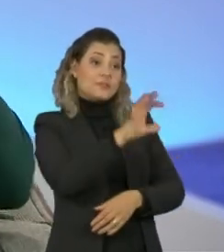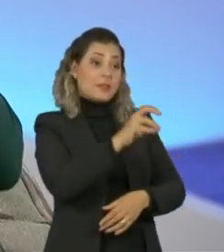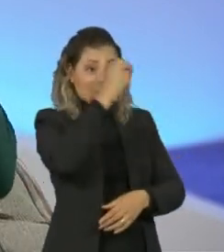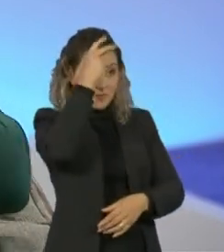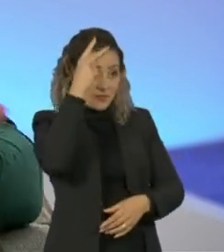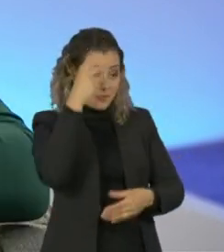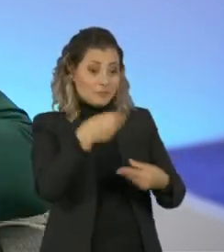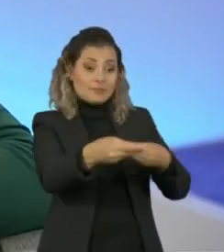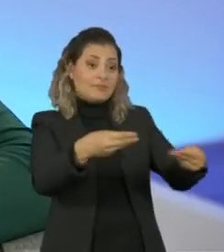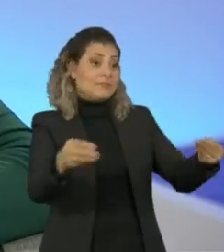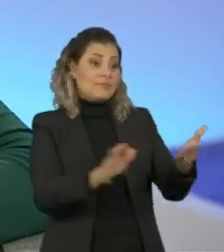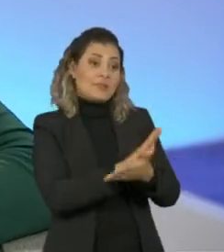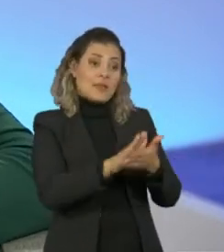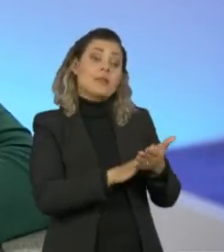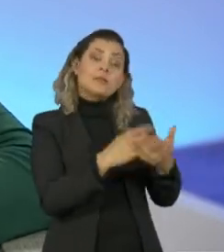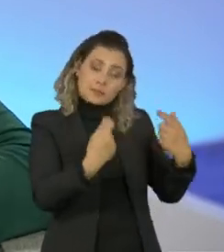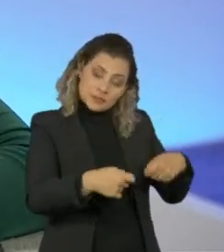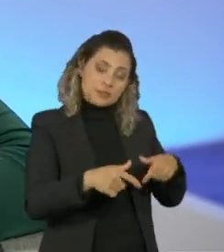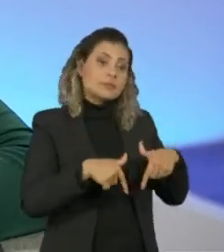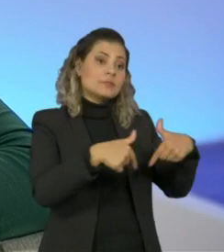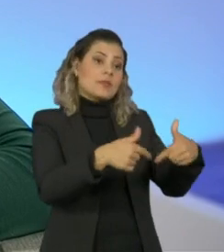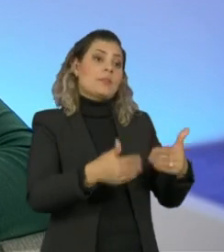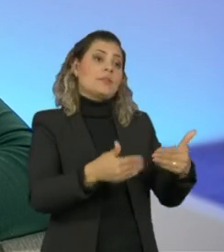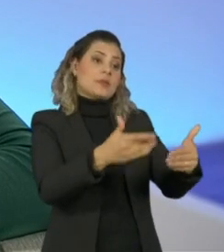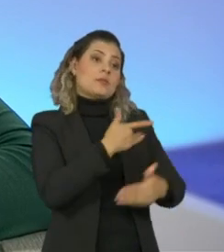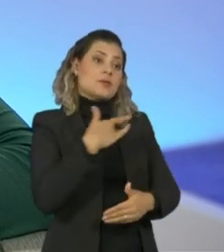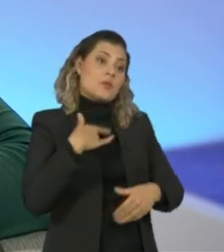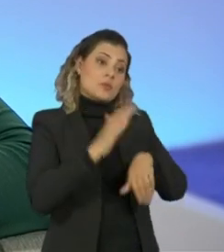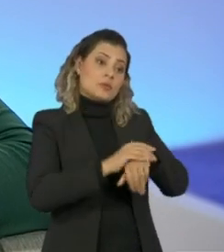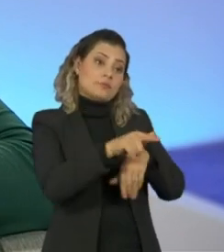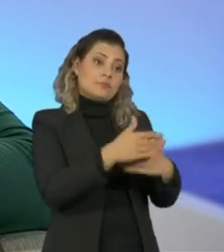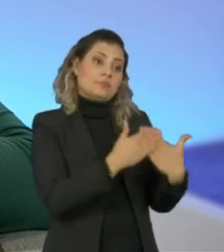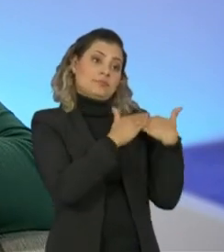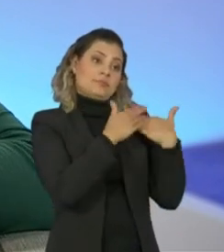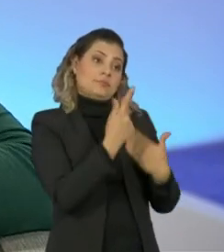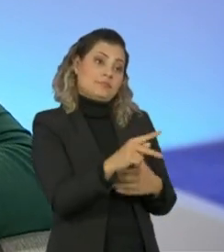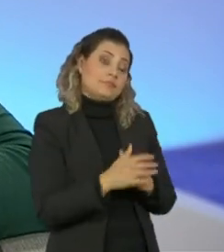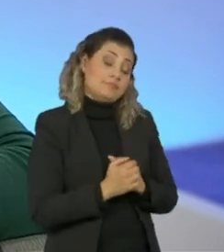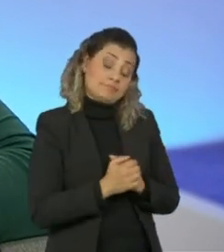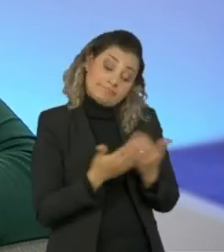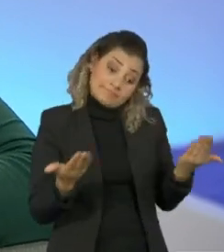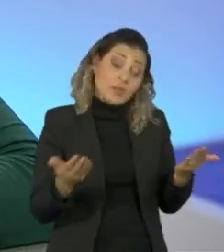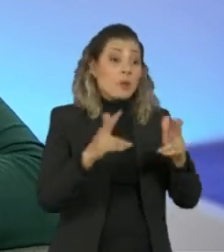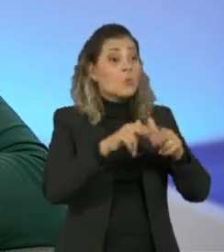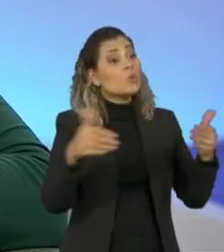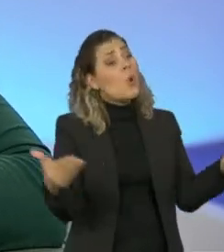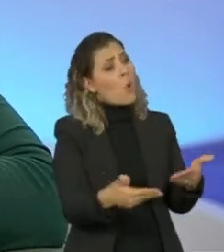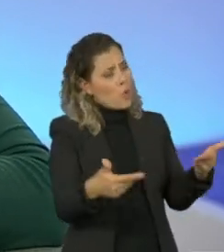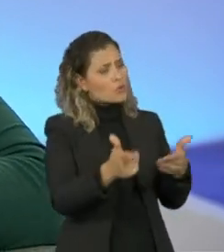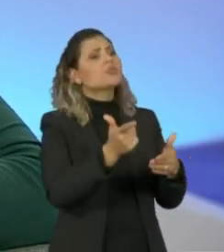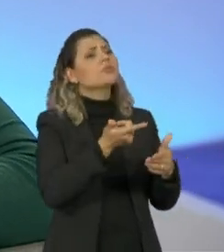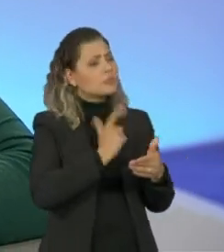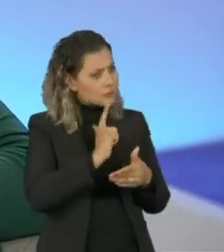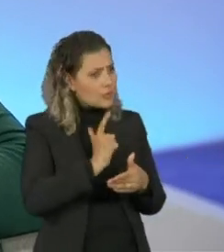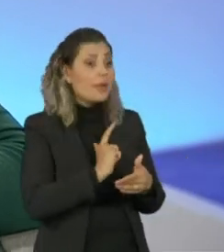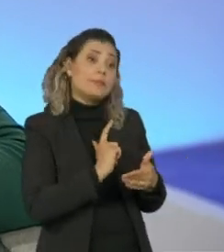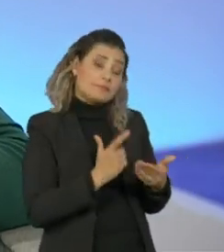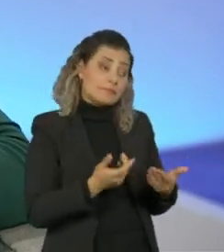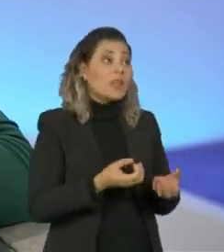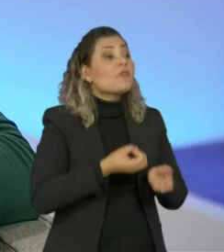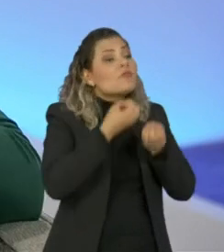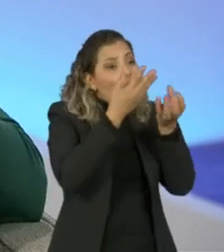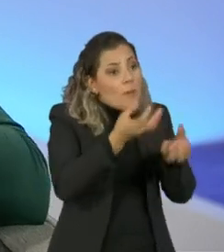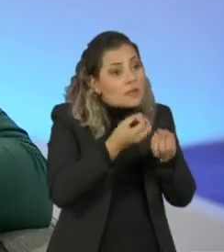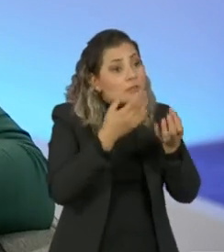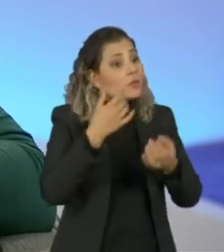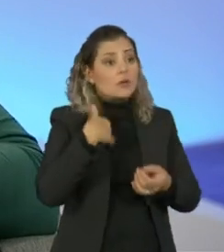os municípios. Isso deveria ter sido feito pelo Ministério da Saúde. Então, hoje a gente tem uma subnotificação, porque a